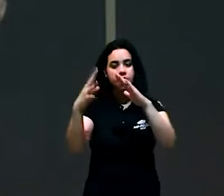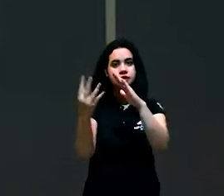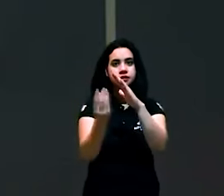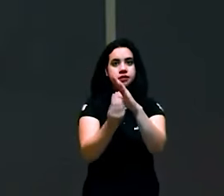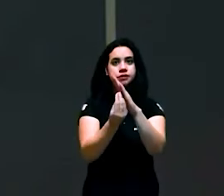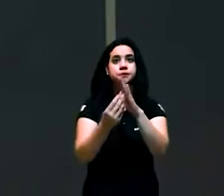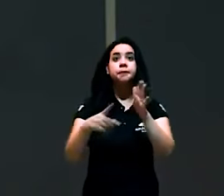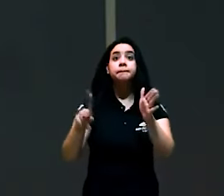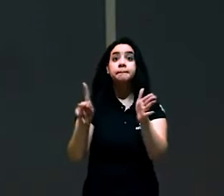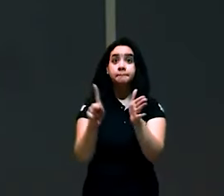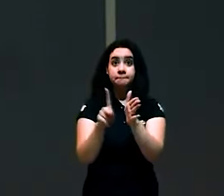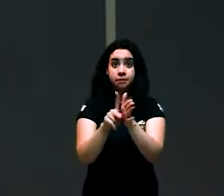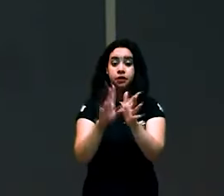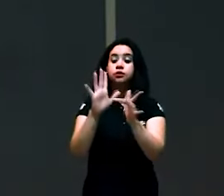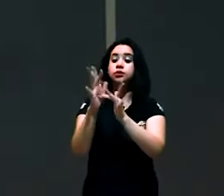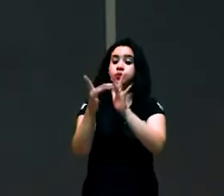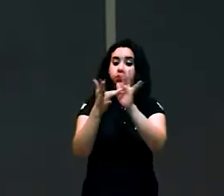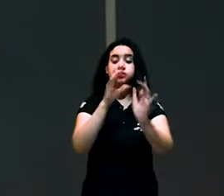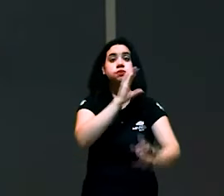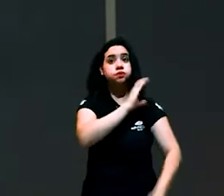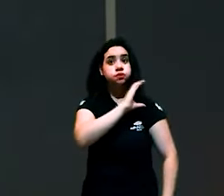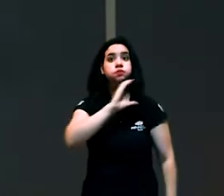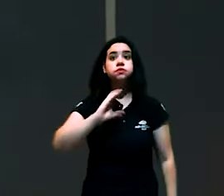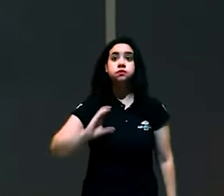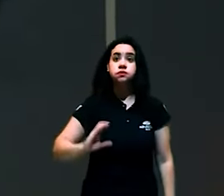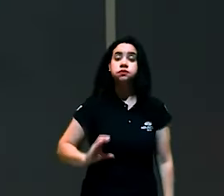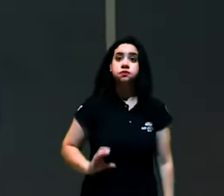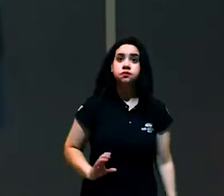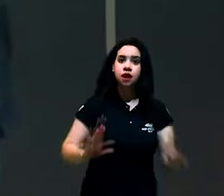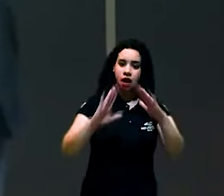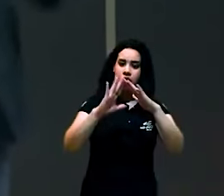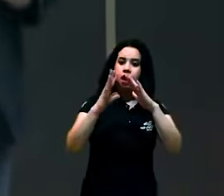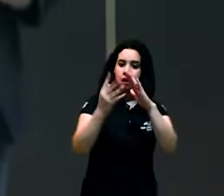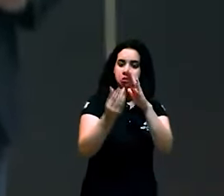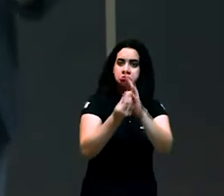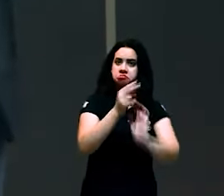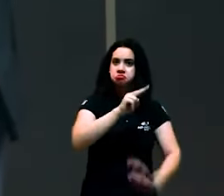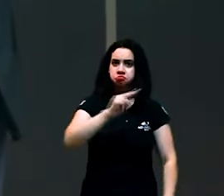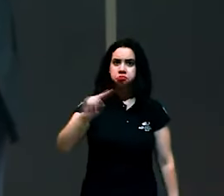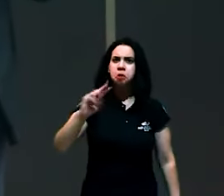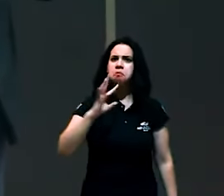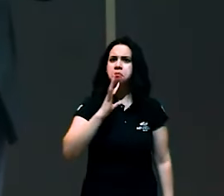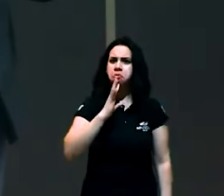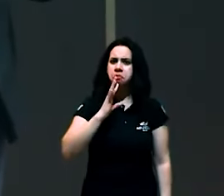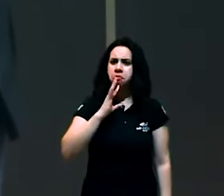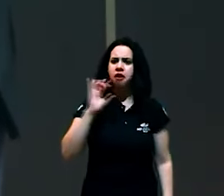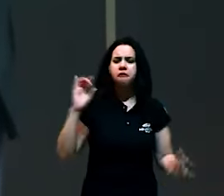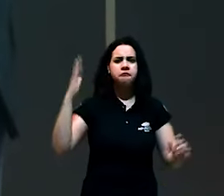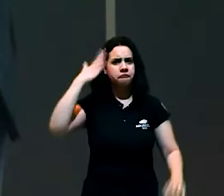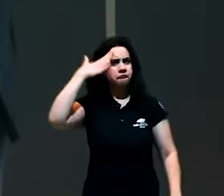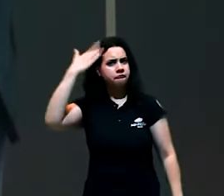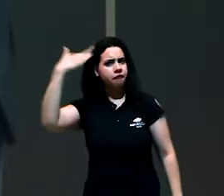Estou falando de uma igreja mais que conhecida. Mas este homem teve também experiência.